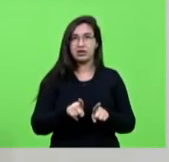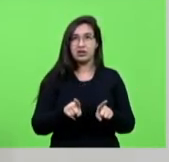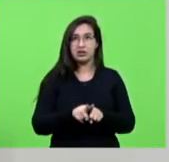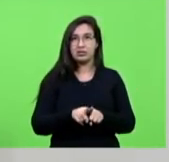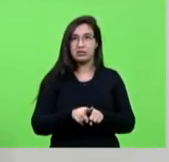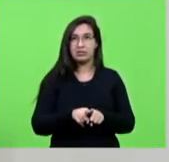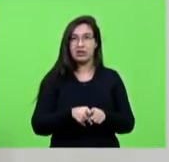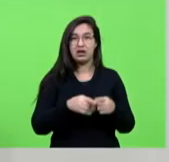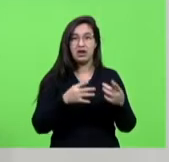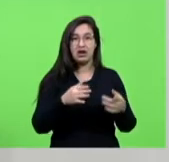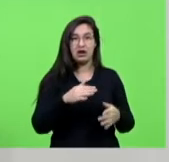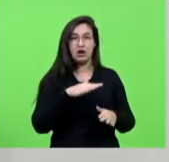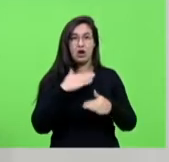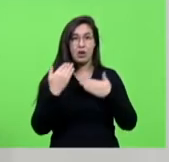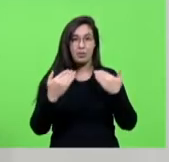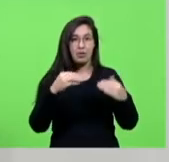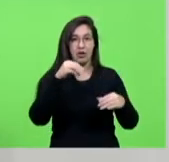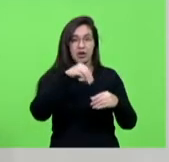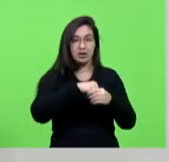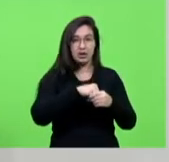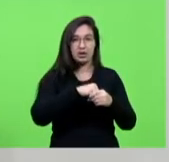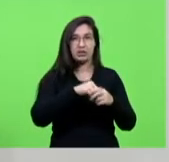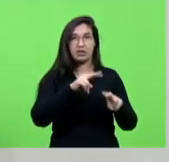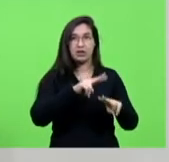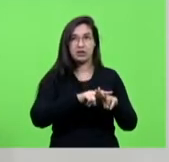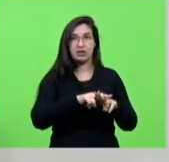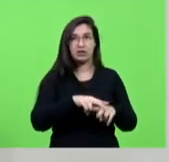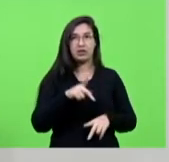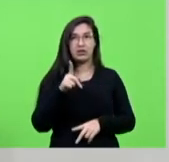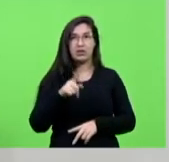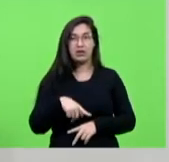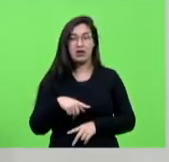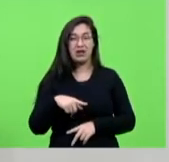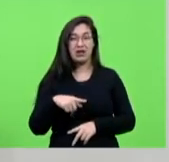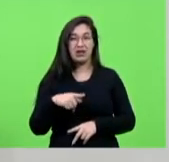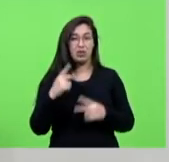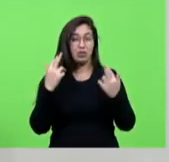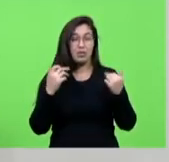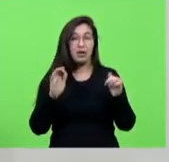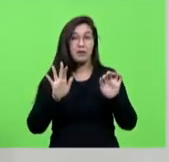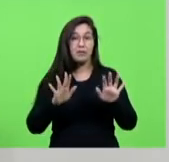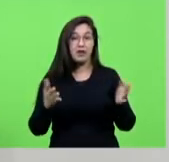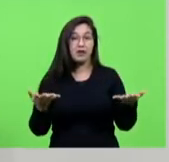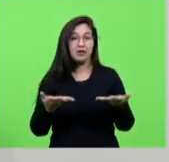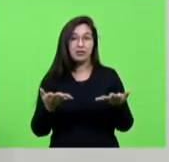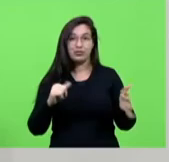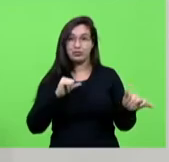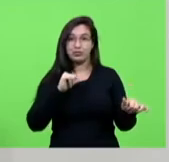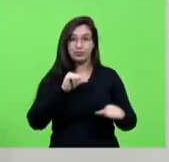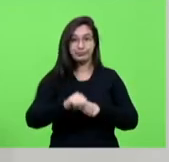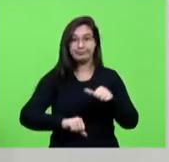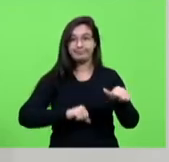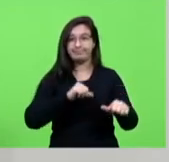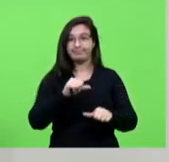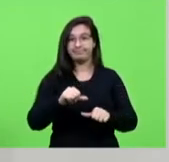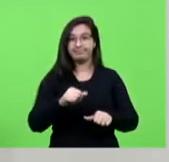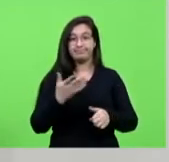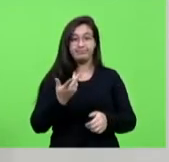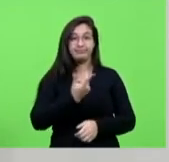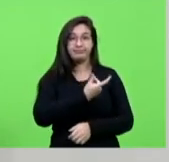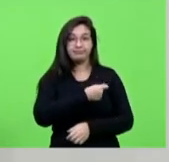dentro, pendurado lá dentro da cadeia. Isso era... Mas hoje o tempo mudou. Tá? Vão receber vacina,